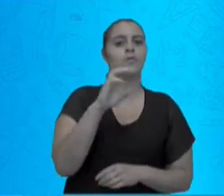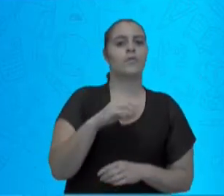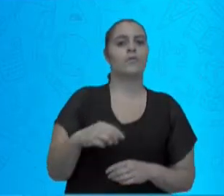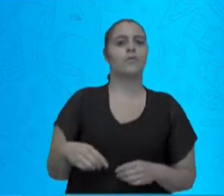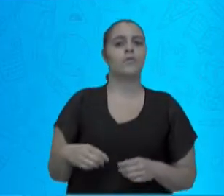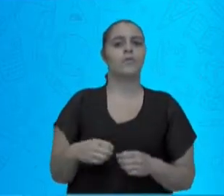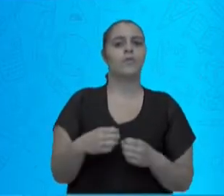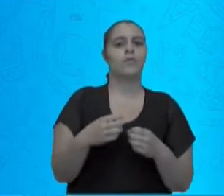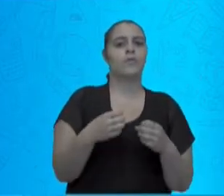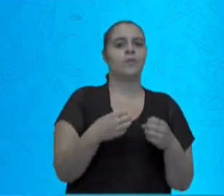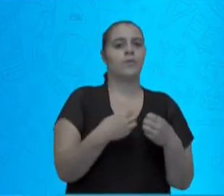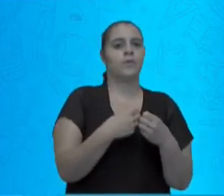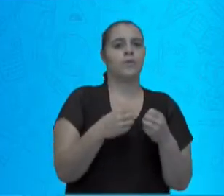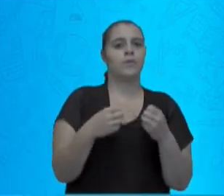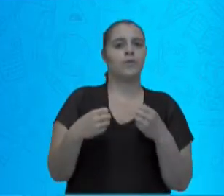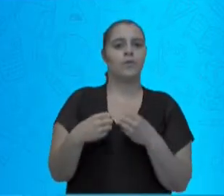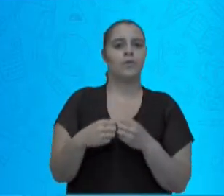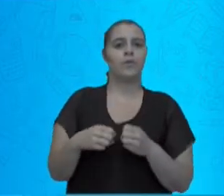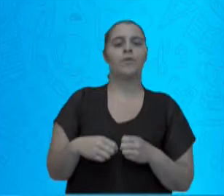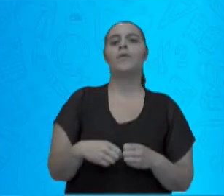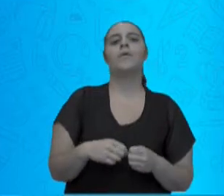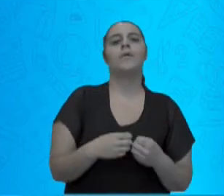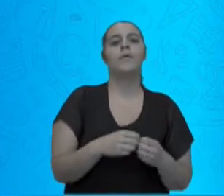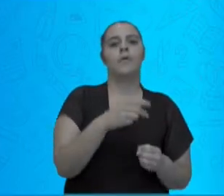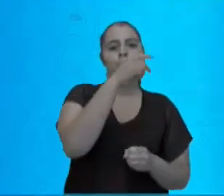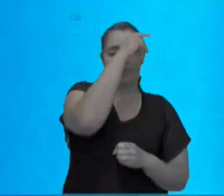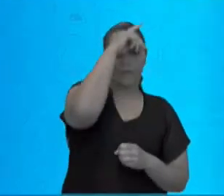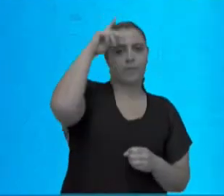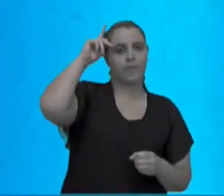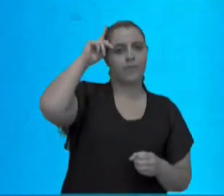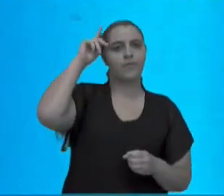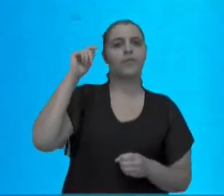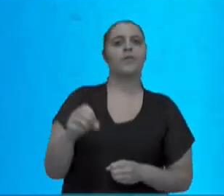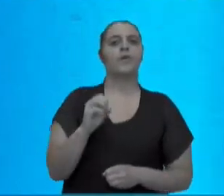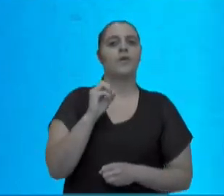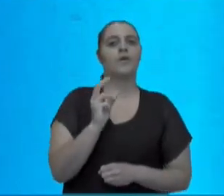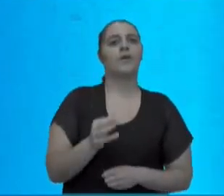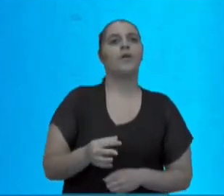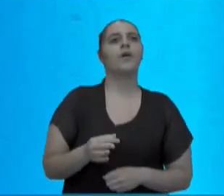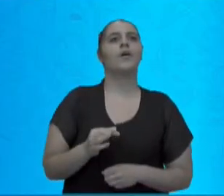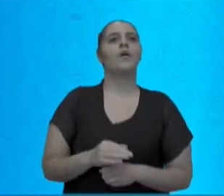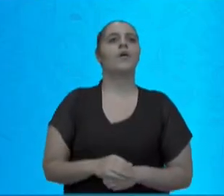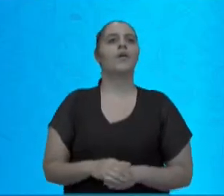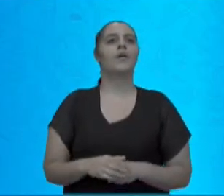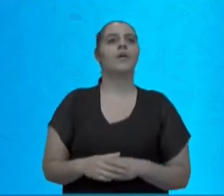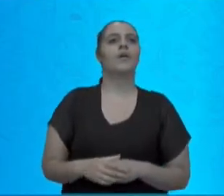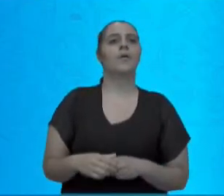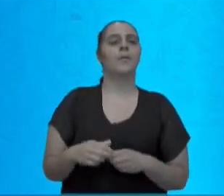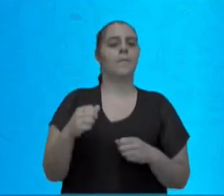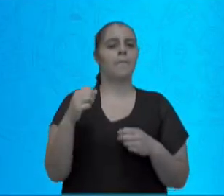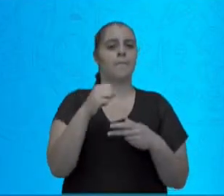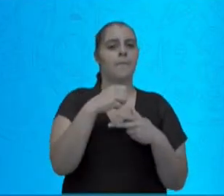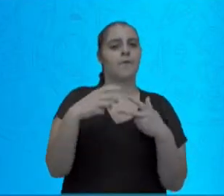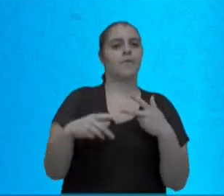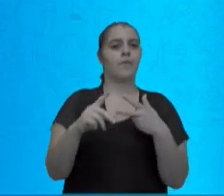município, o senhor prefeito. Ok? Nós temos também o